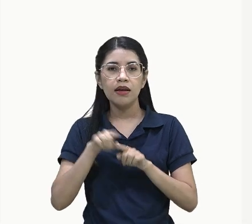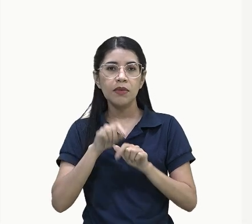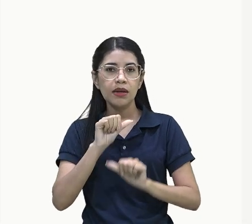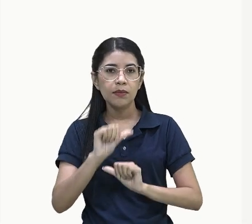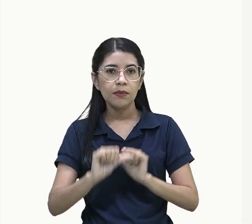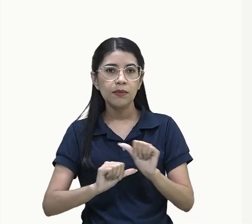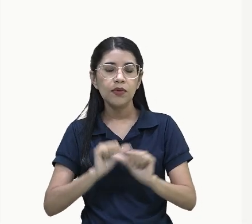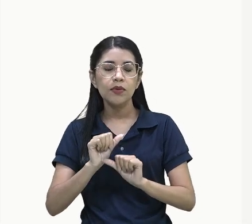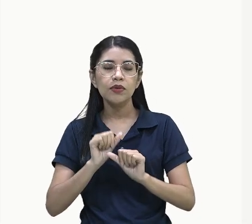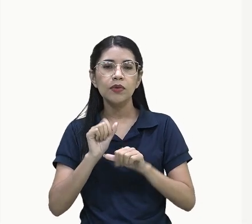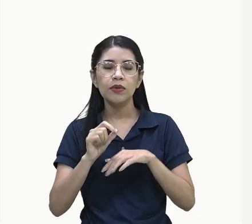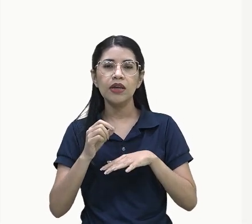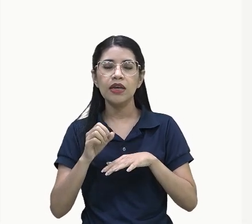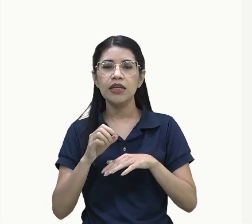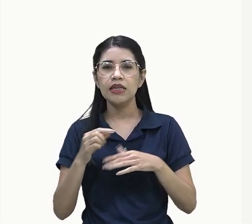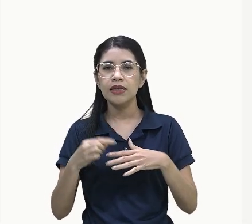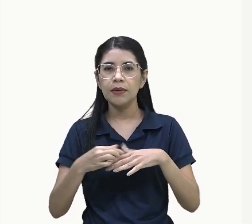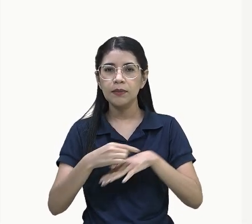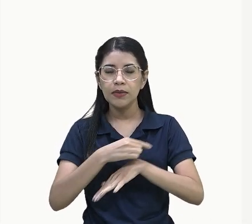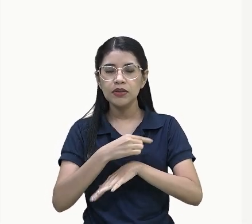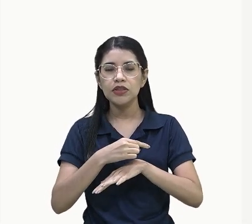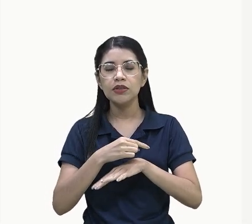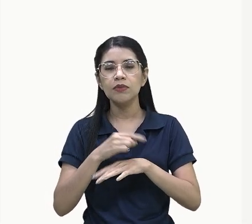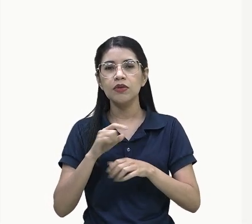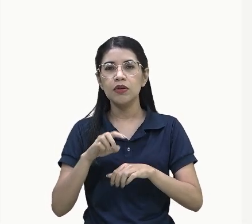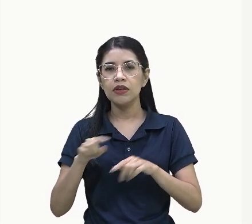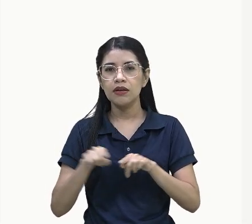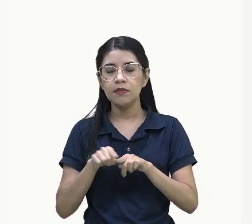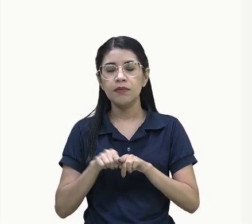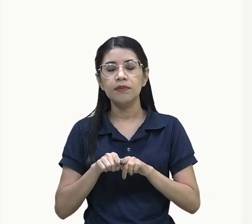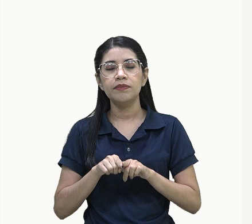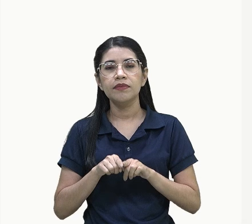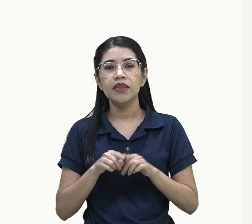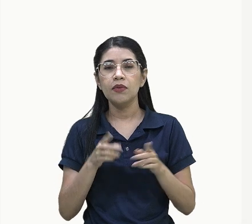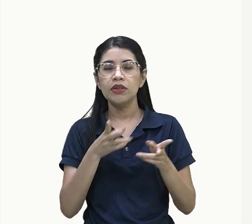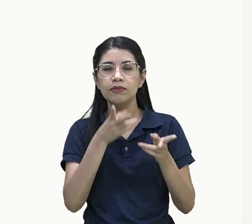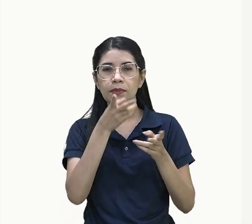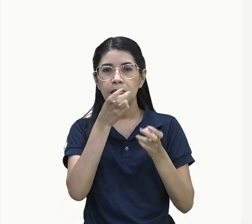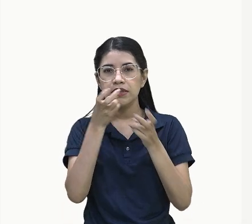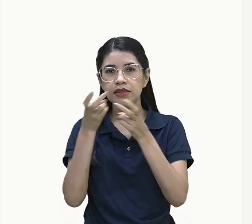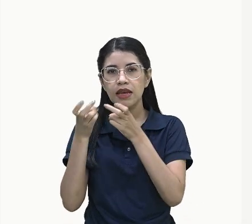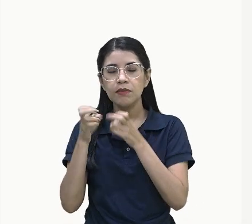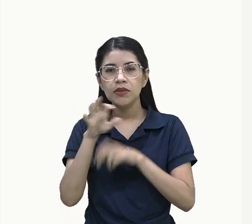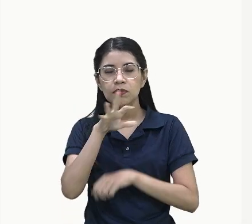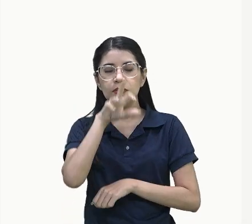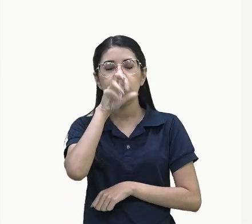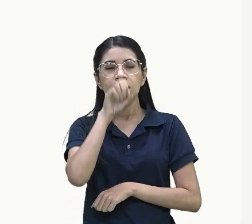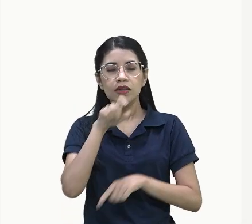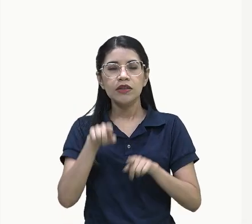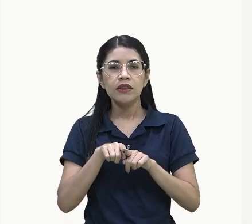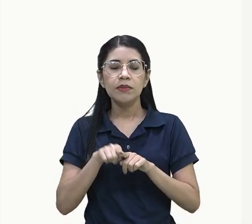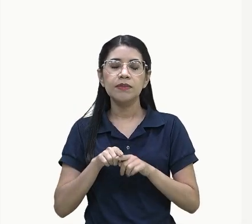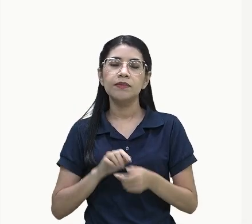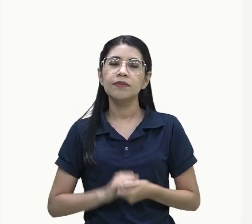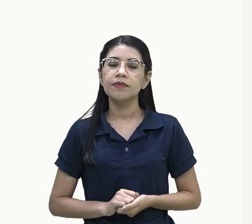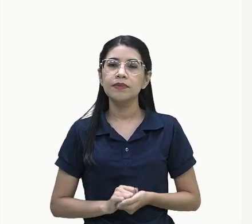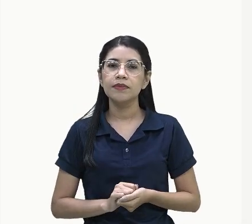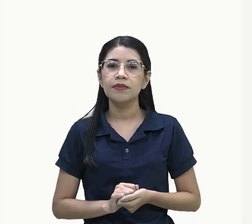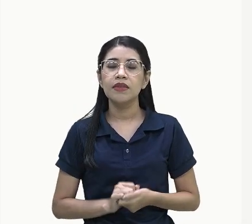em sinais nervosos. Então, é dessa forma que você capta o cheiro. Esses sinais eles